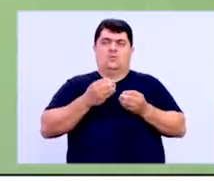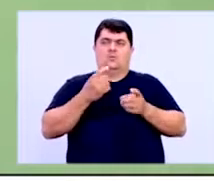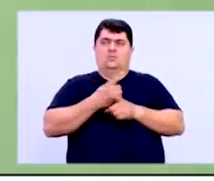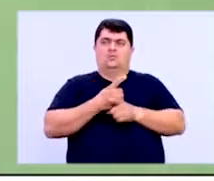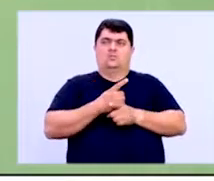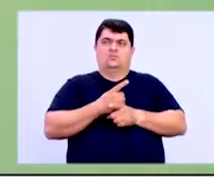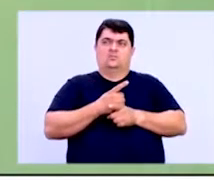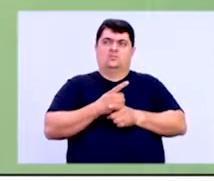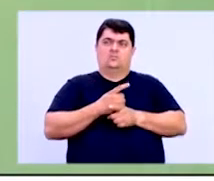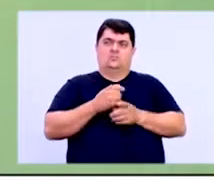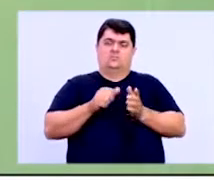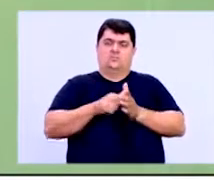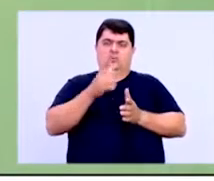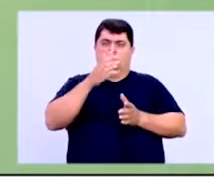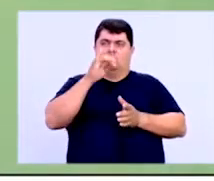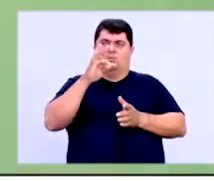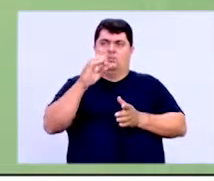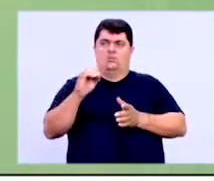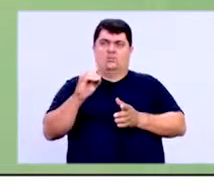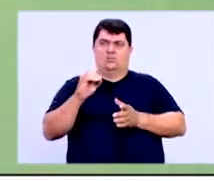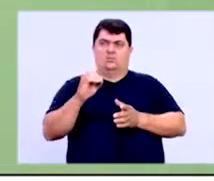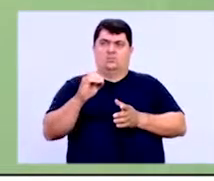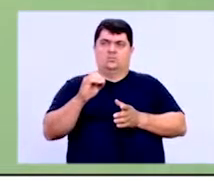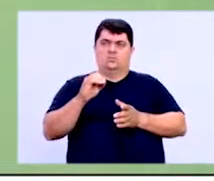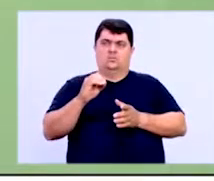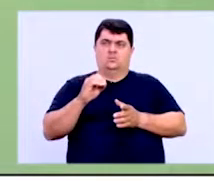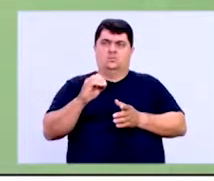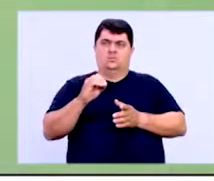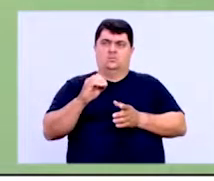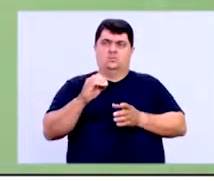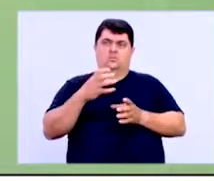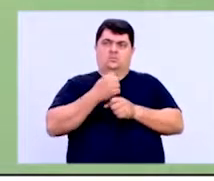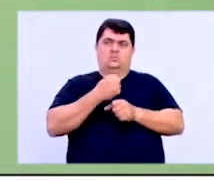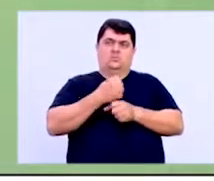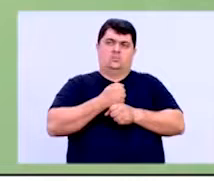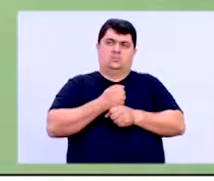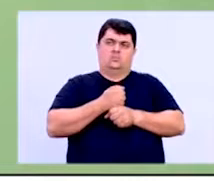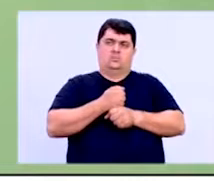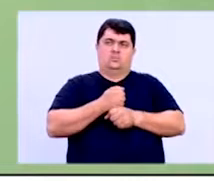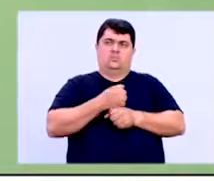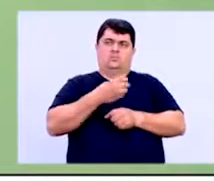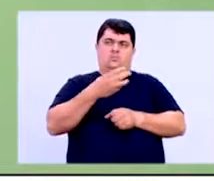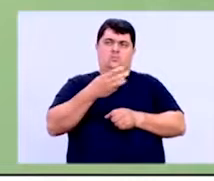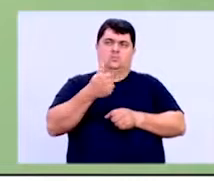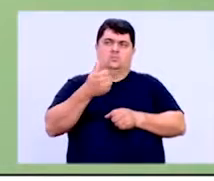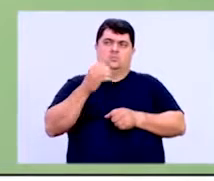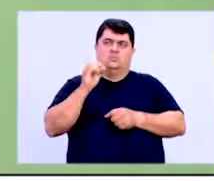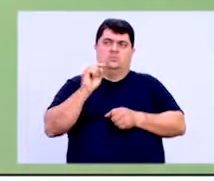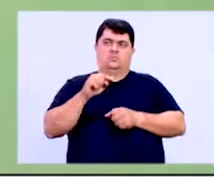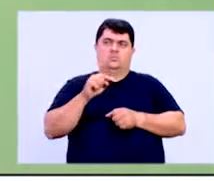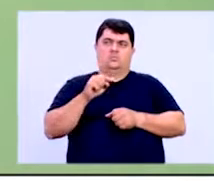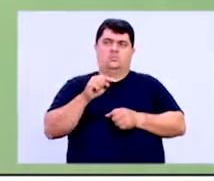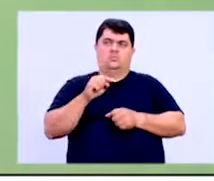multiplicador? Primeiro eu acho todos os custos, vou lá, somo cada custo. Qual foi o valor do custo?